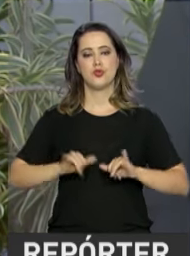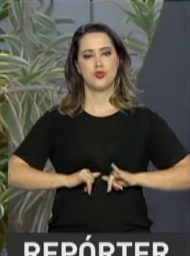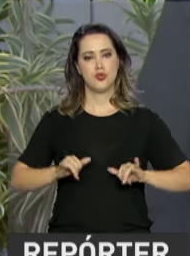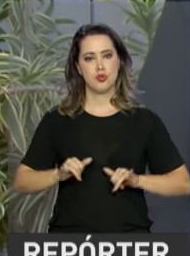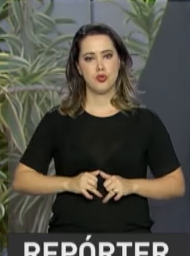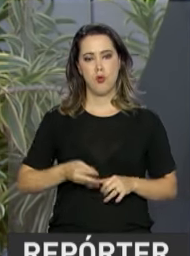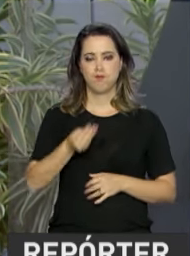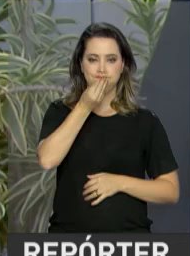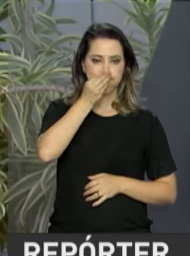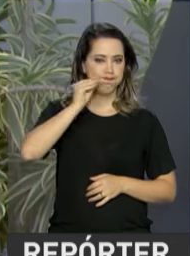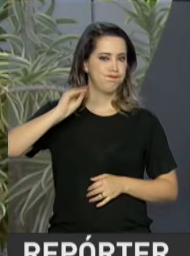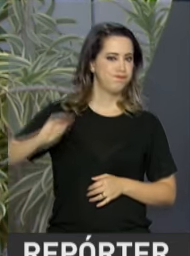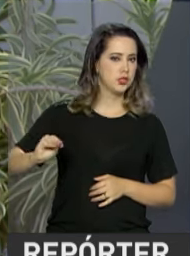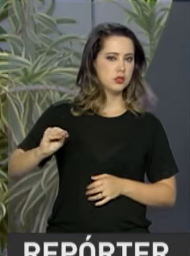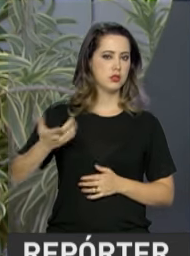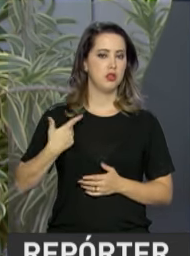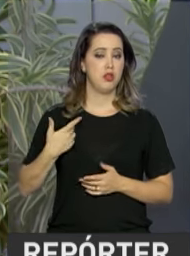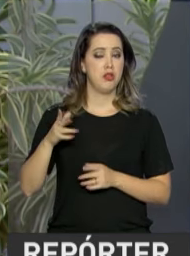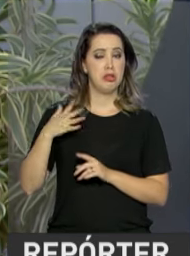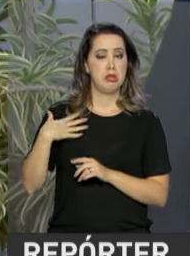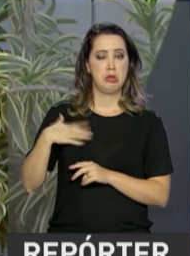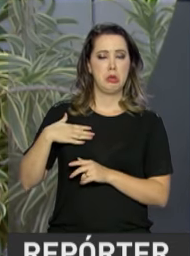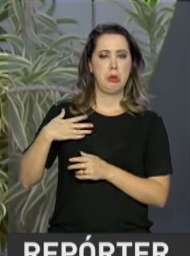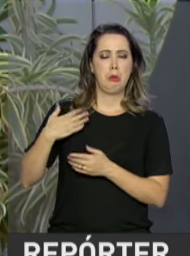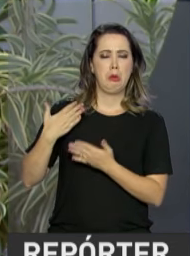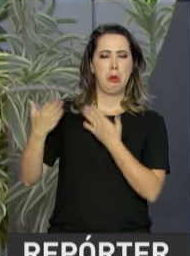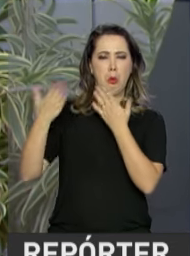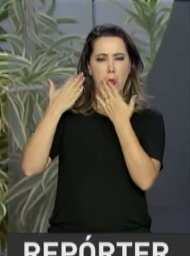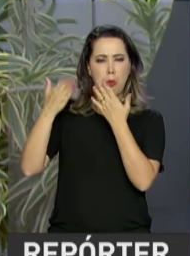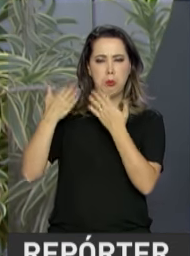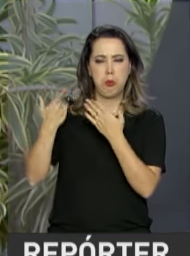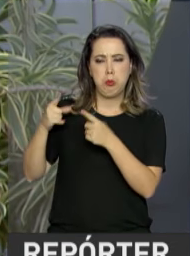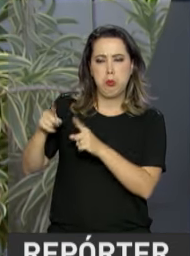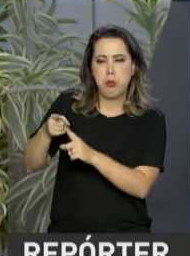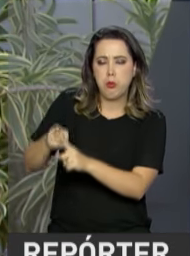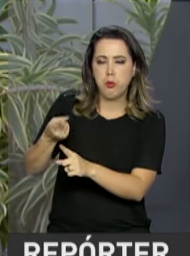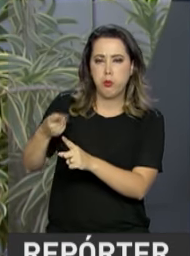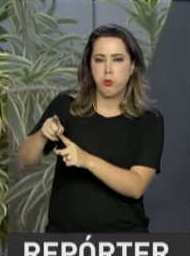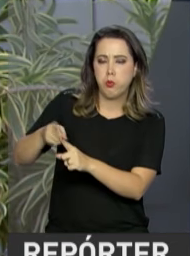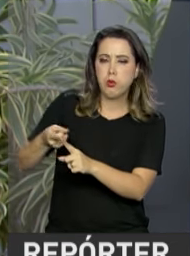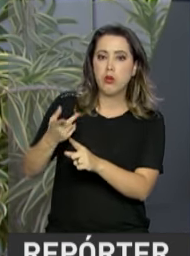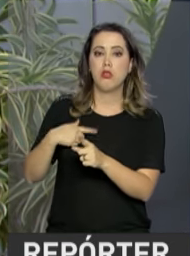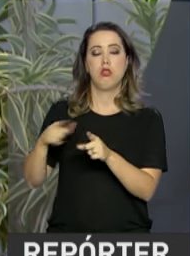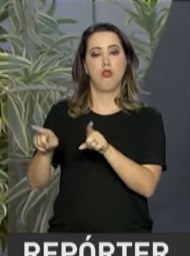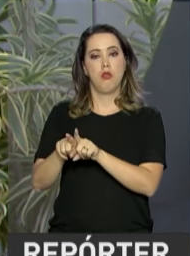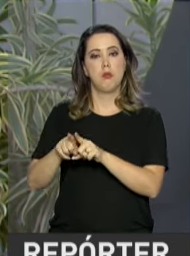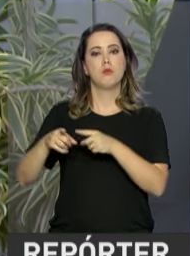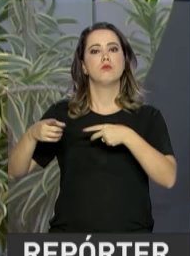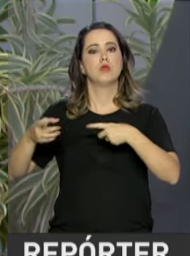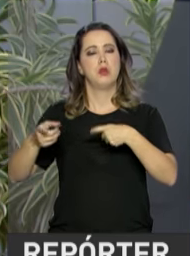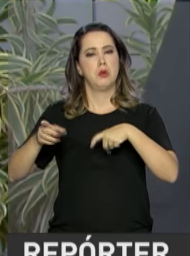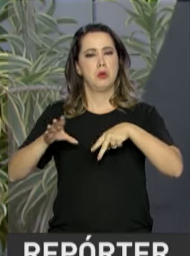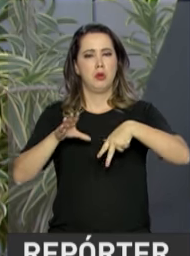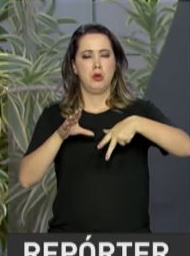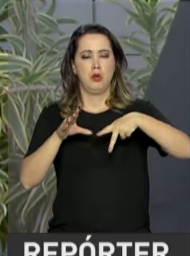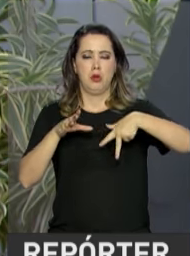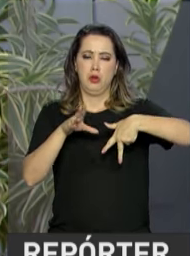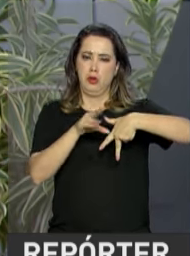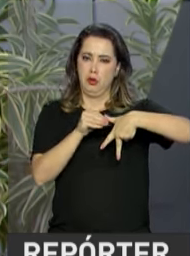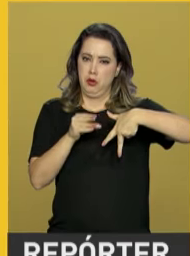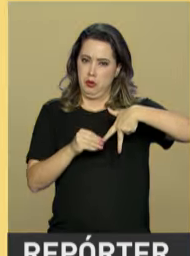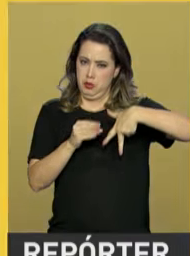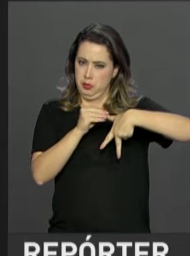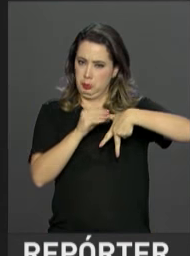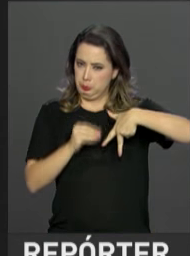com a negligência, a violência psicológica e também a violência sexual. Boa parte dos casos ocorreu dentro da casa da